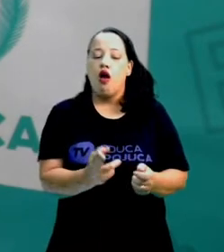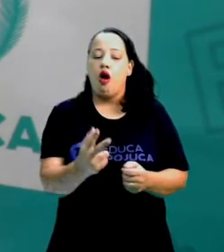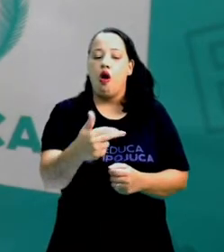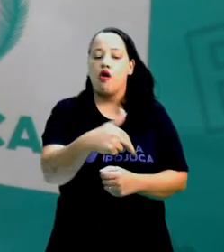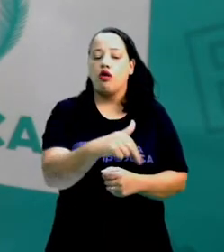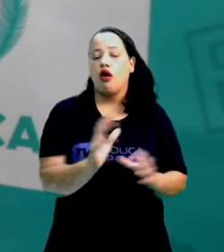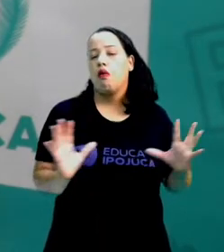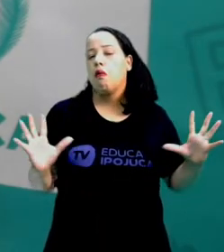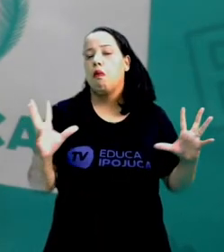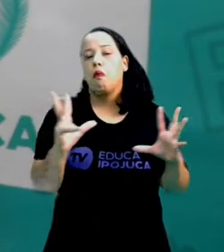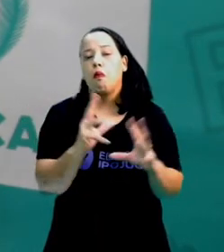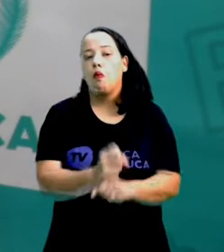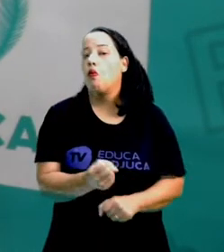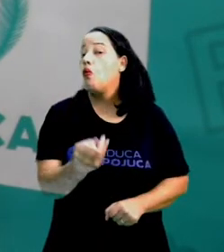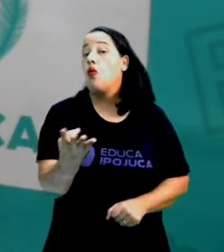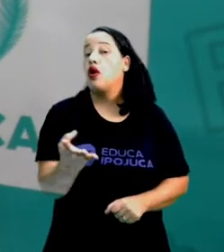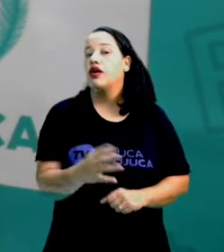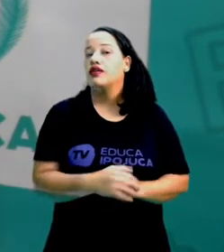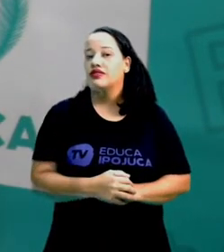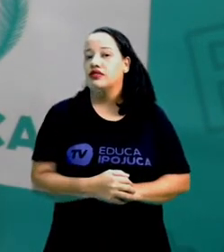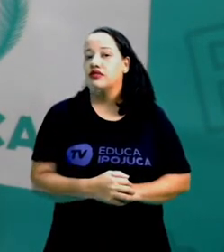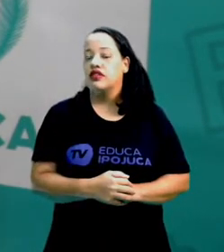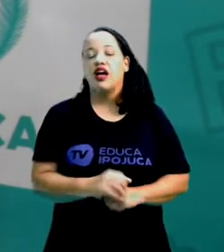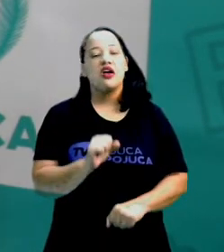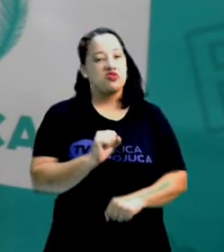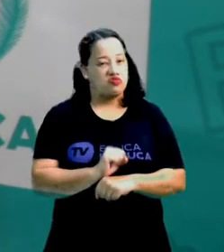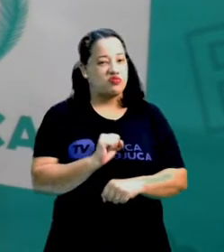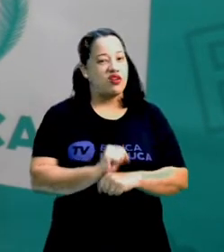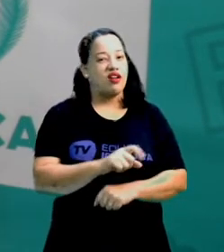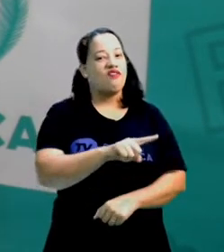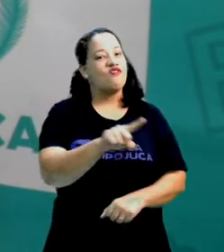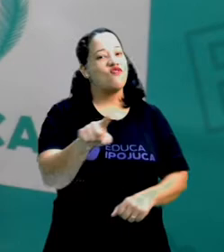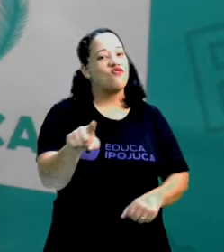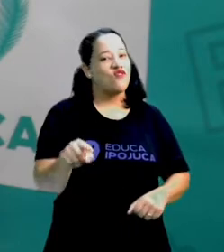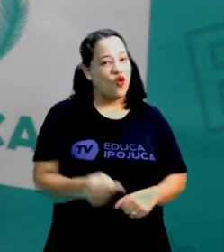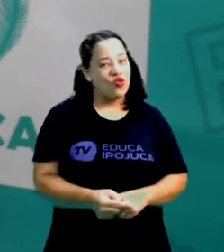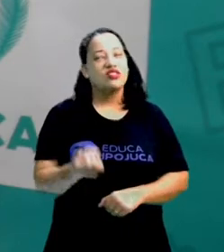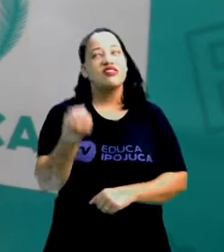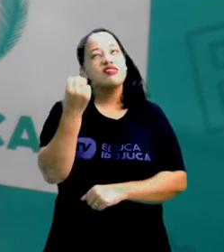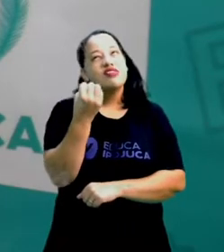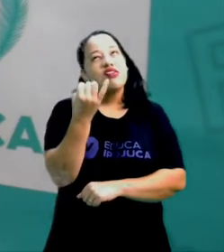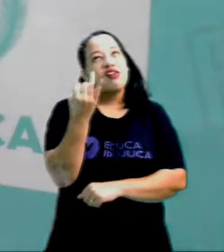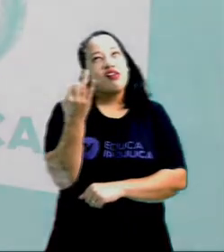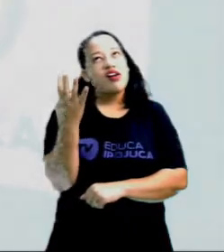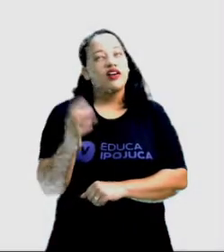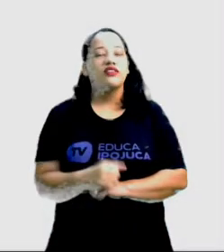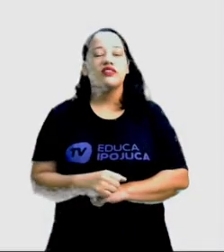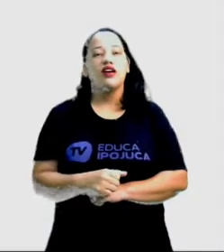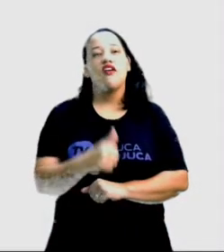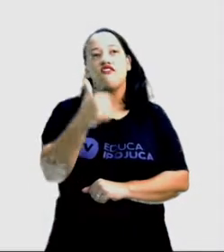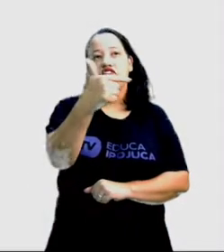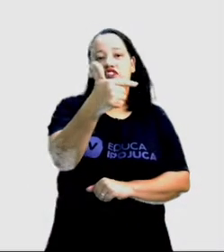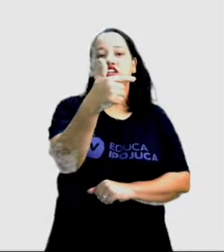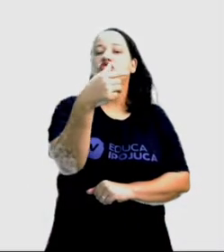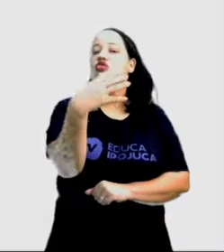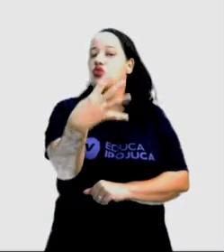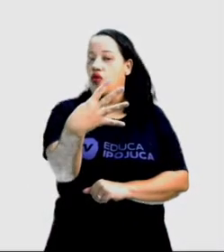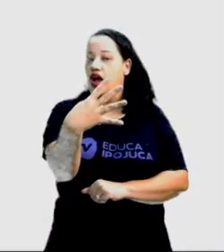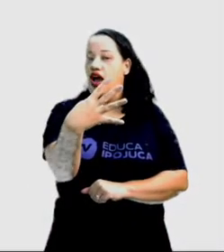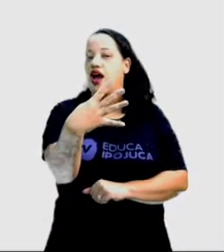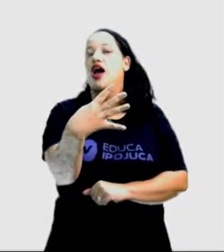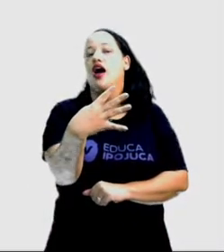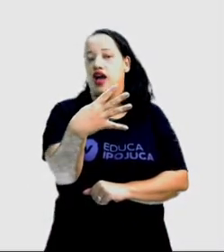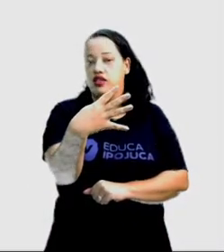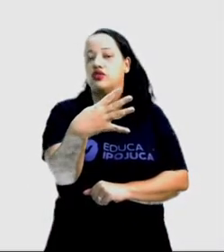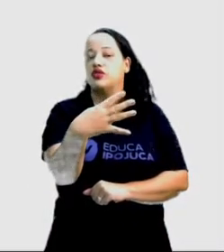meninas. E aí, vou dar um minutinho para que vocês façam essa contagem. 24 corações que